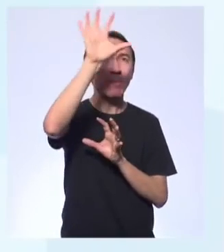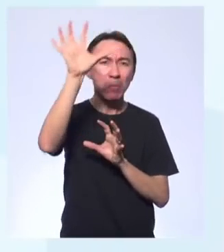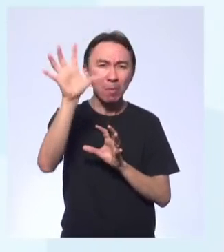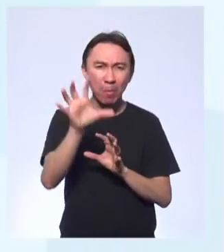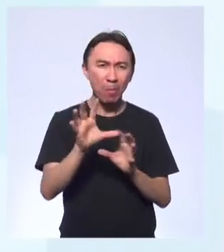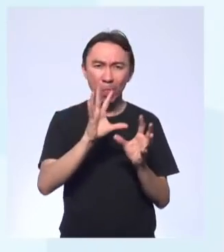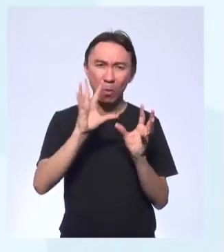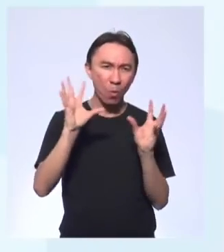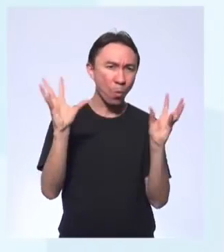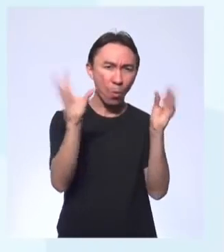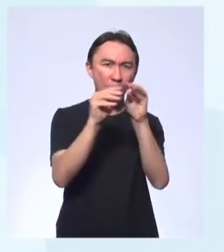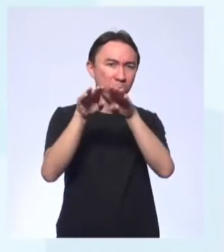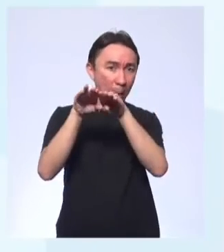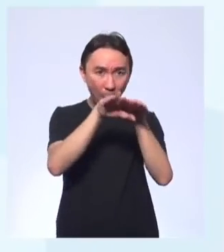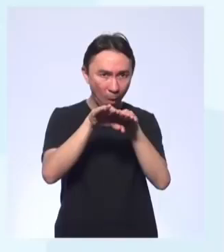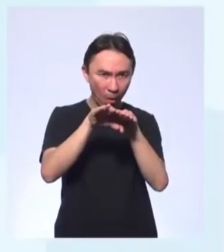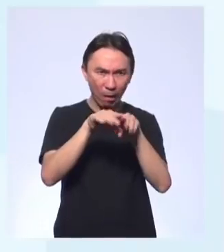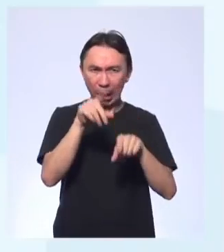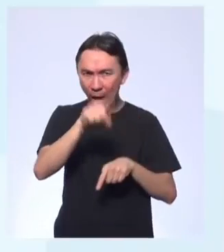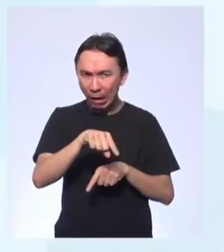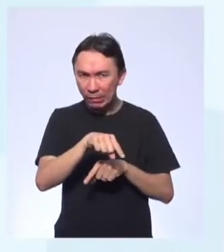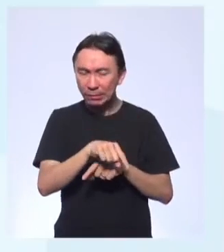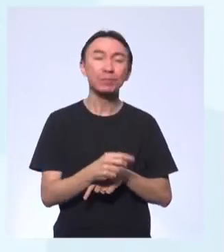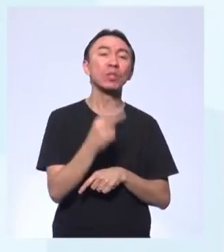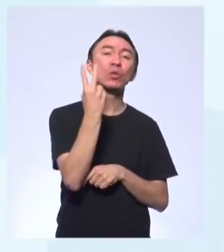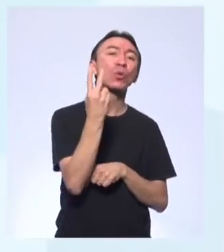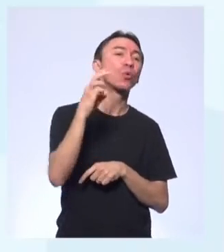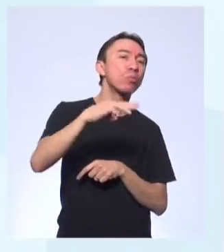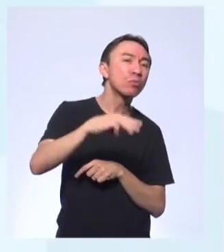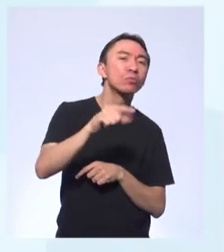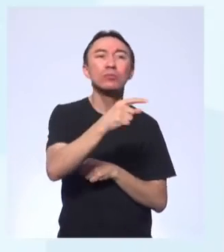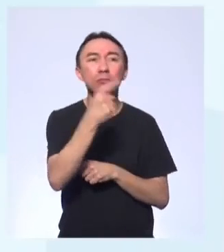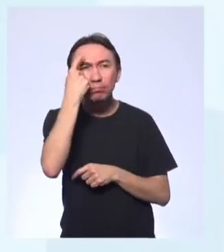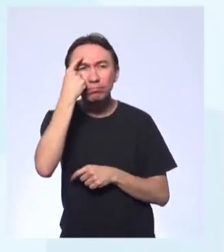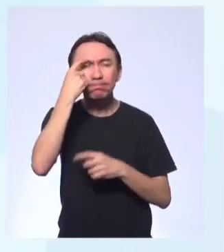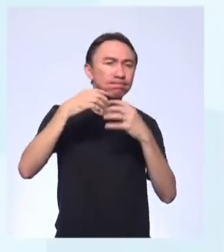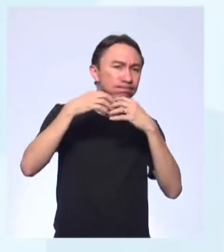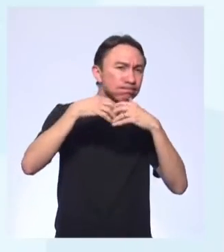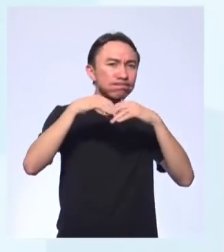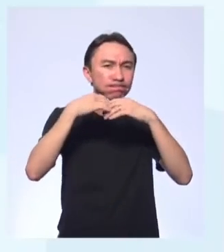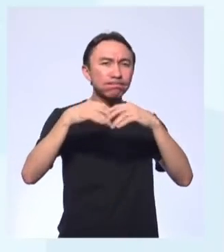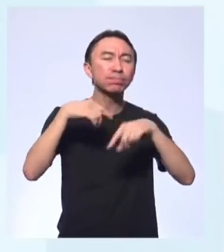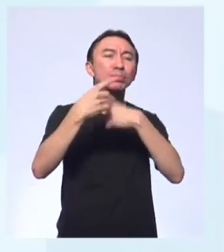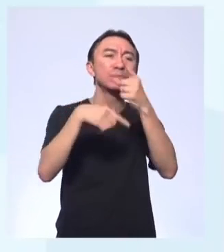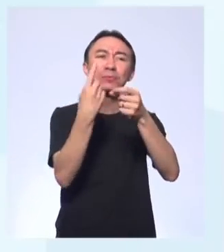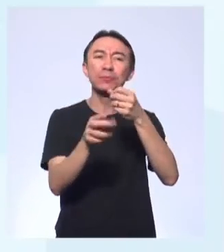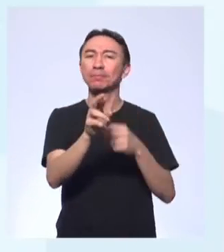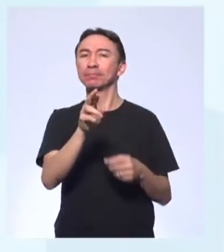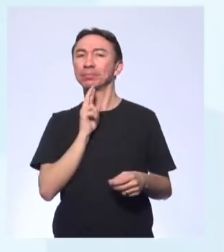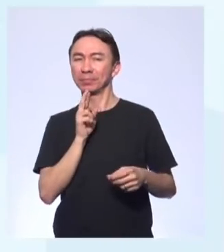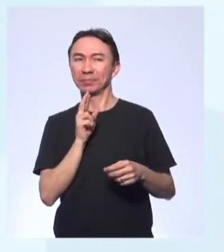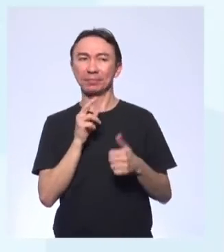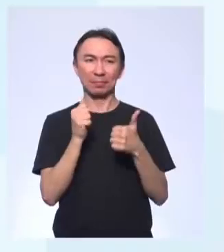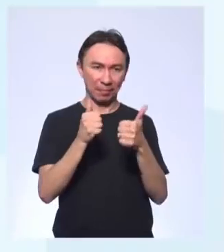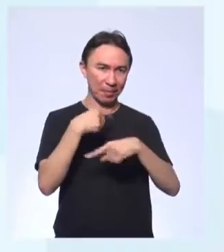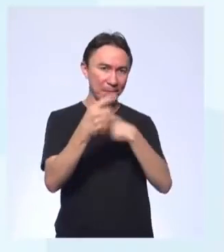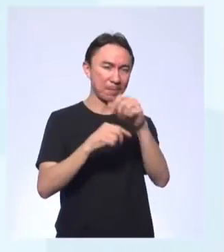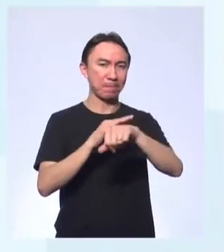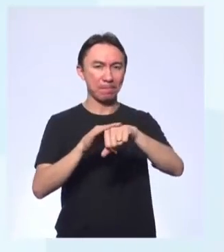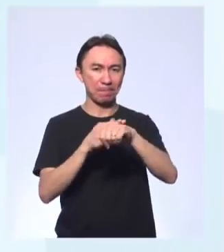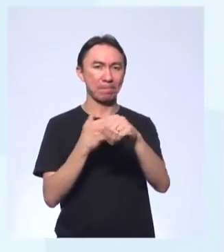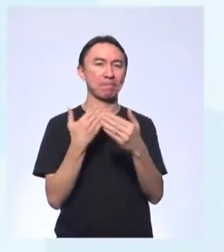2 minutinhos para vocês pensarem e responder essas questões aqui para a gente, e a gente já se fala.